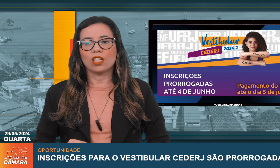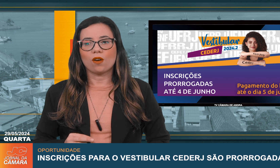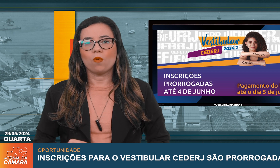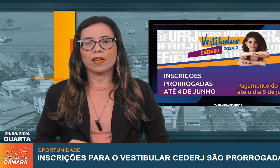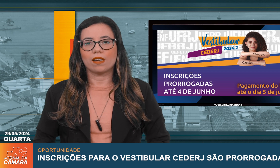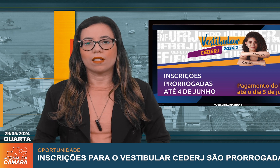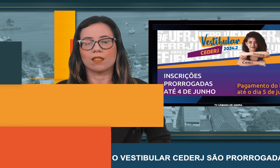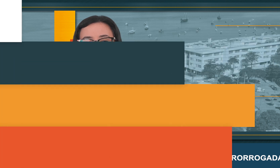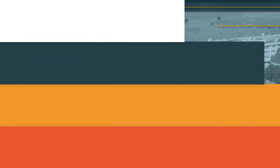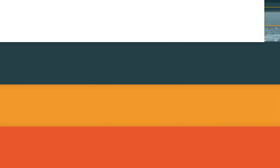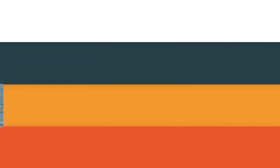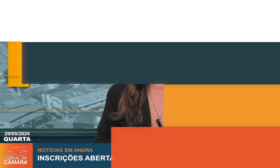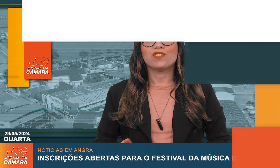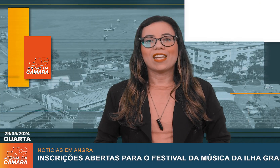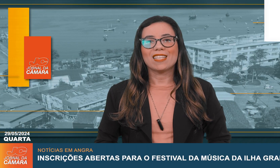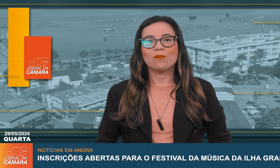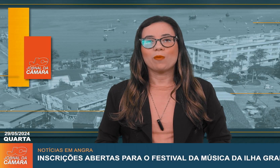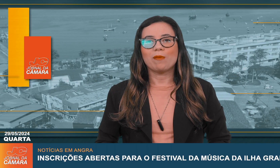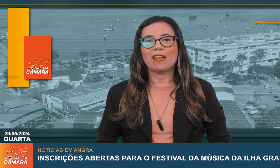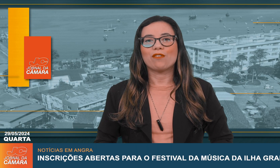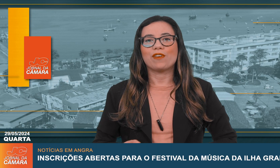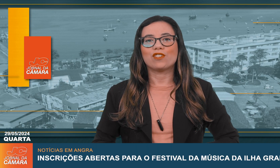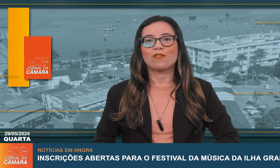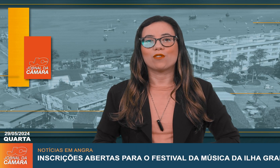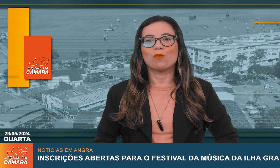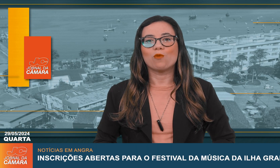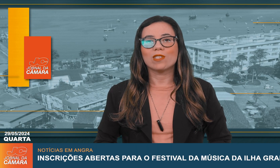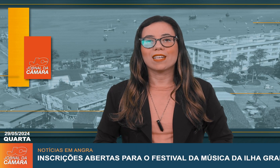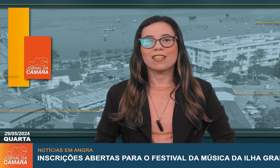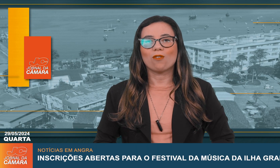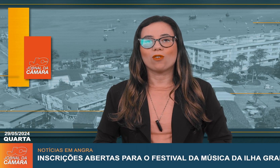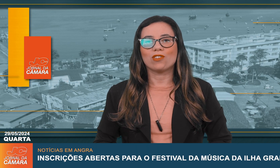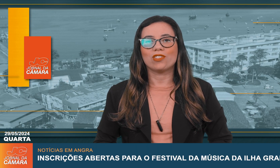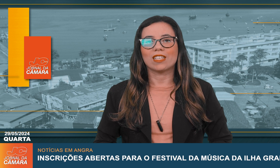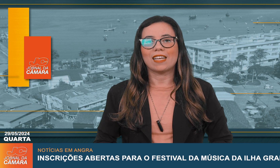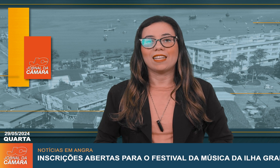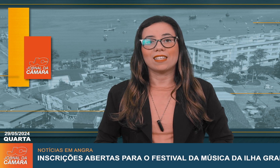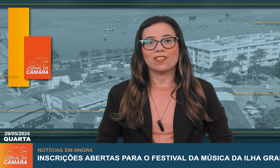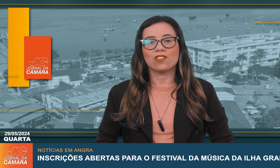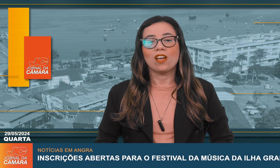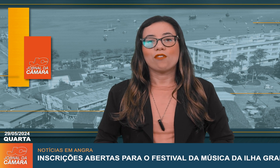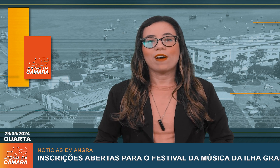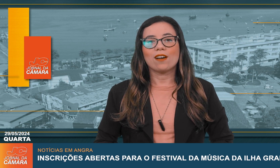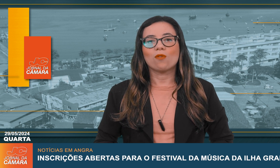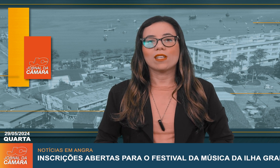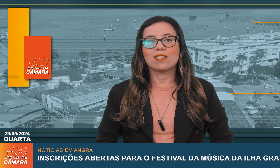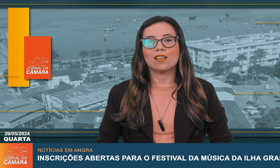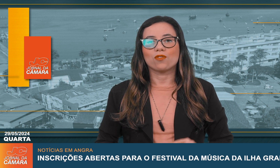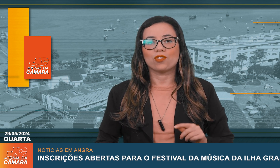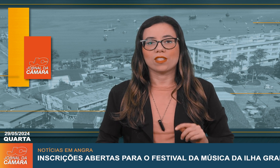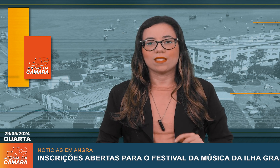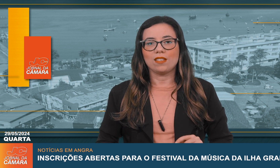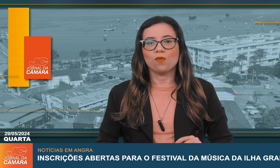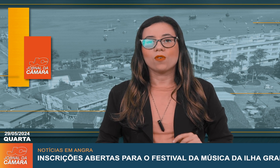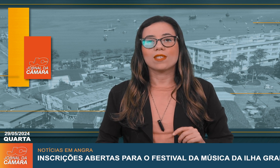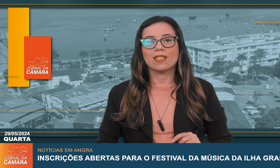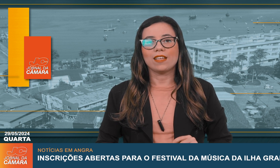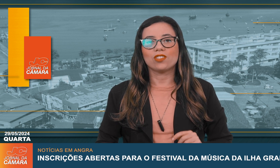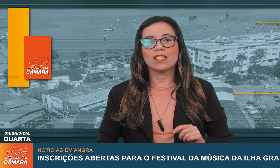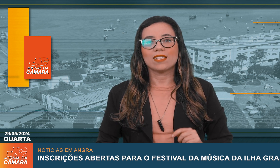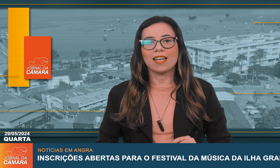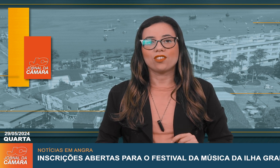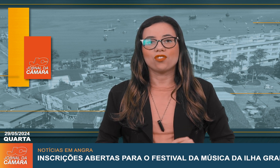Angra fica em Jacuecanga. O 21º Festival de Música e Ecologia da Ilha Grande vai acontecer nos dias